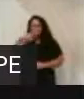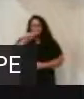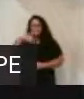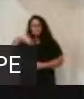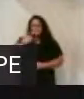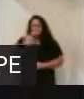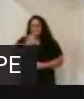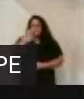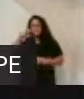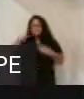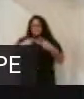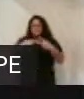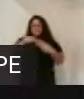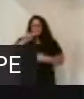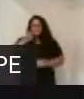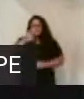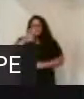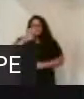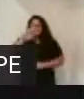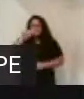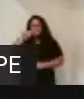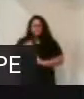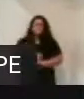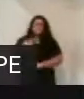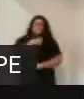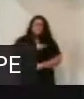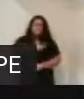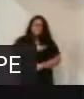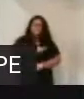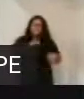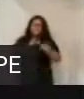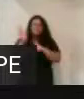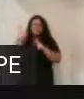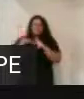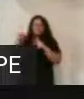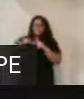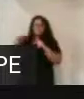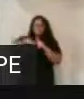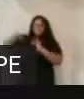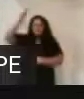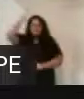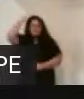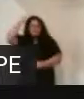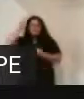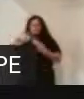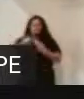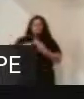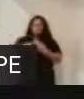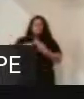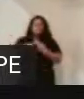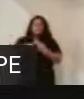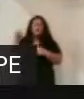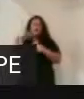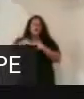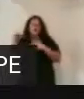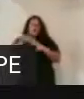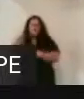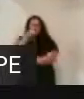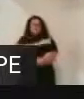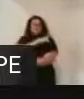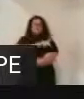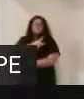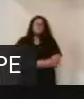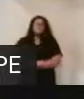colegas do Ministério Público do Paraná e do Ministério Público do Piauí. E se Gaio estiver aí,